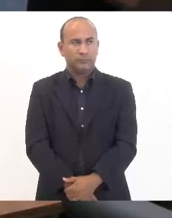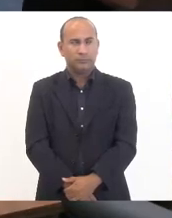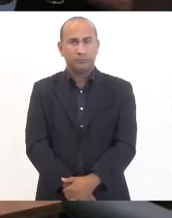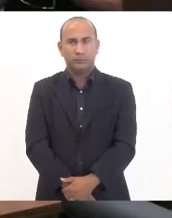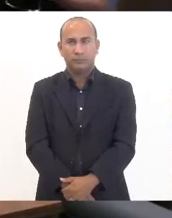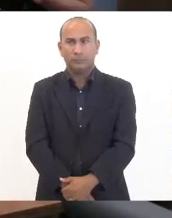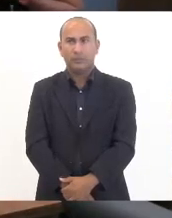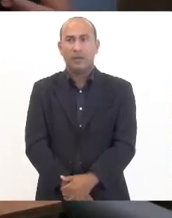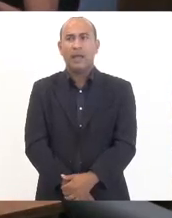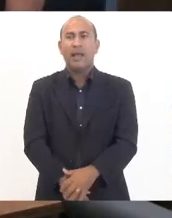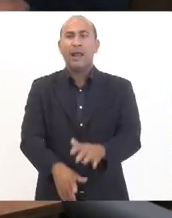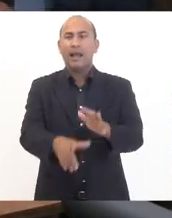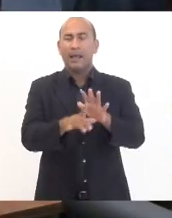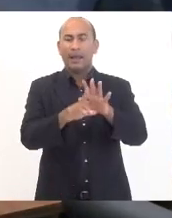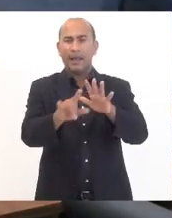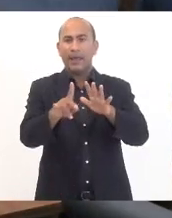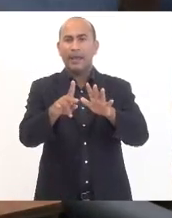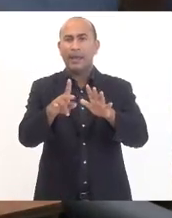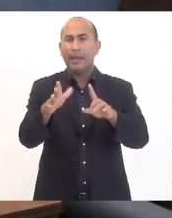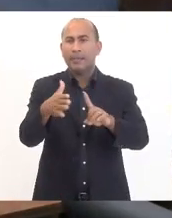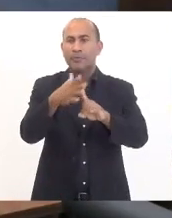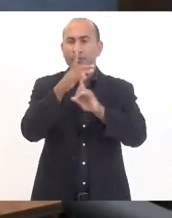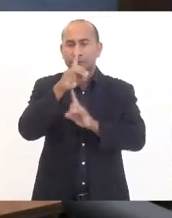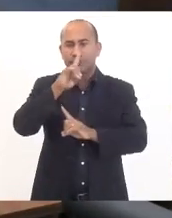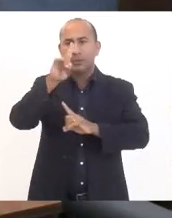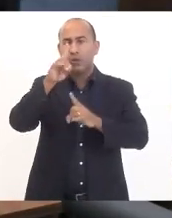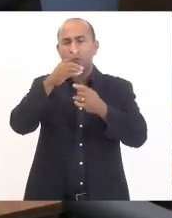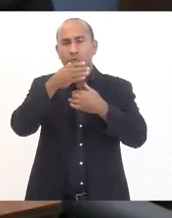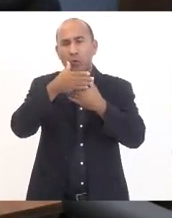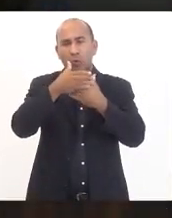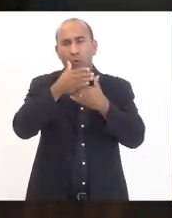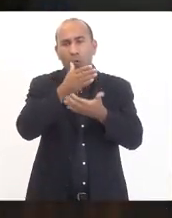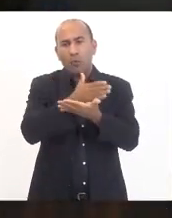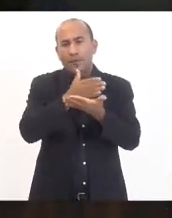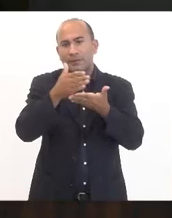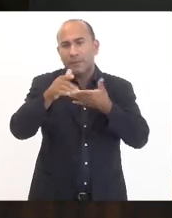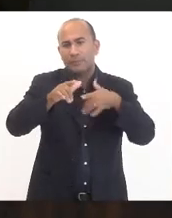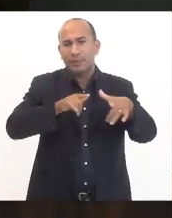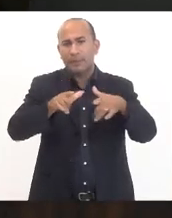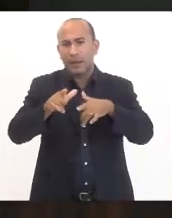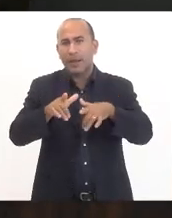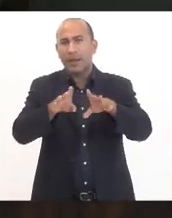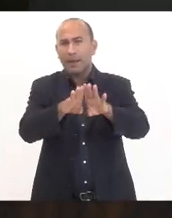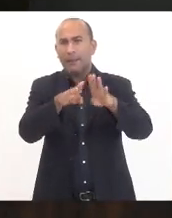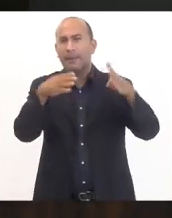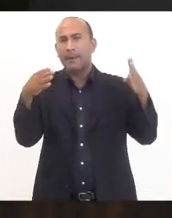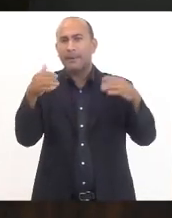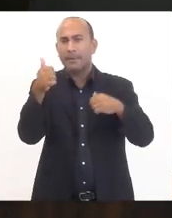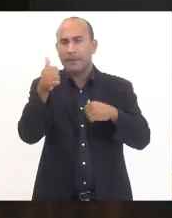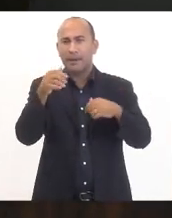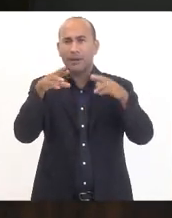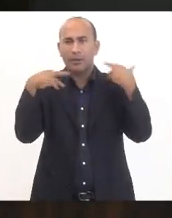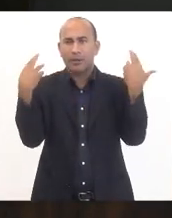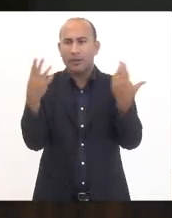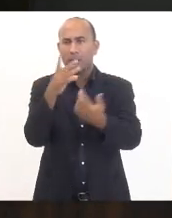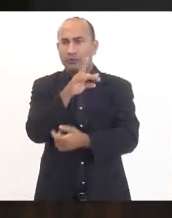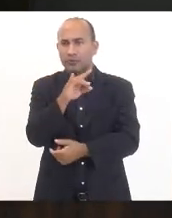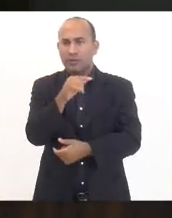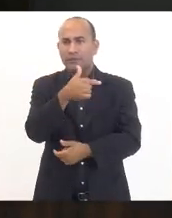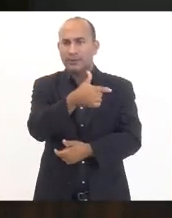Havendo número legal sobre a proteção de Deus, iniciamos os nossos trabalhos. Está aberta a primeira sessão extraordinária do dia